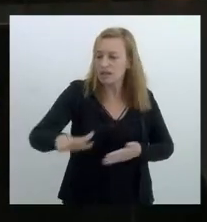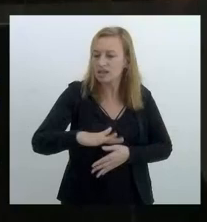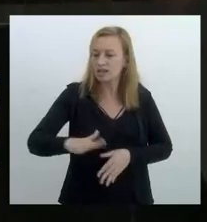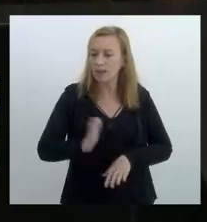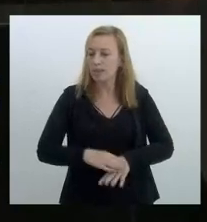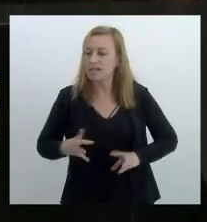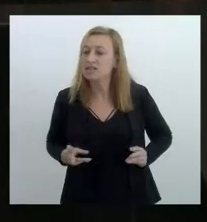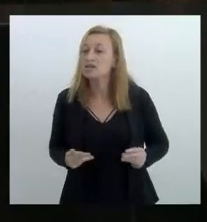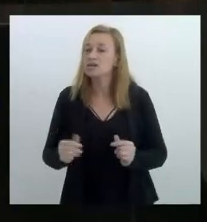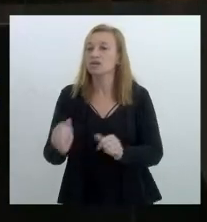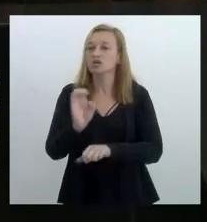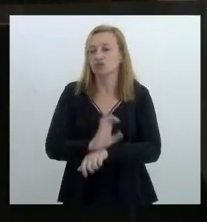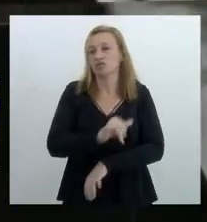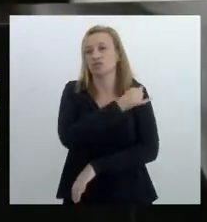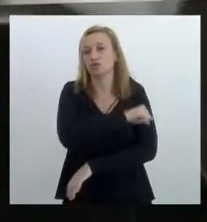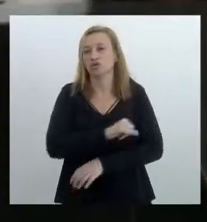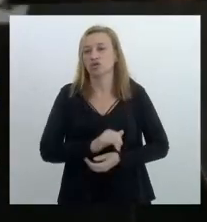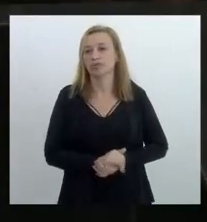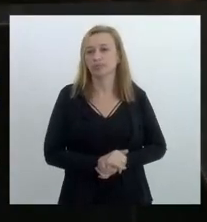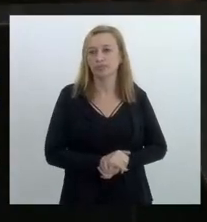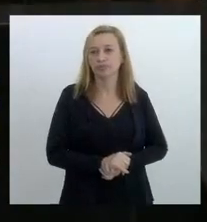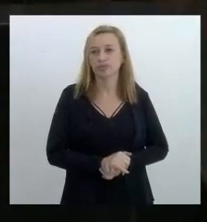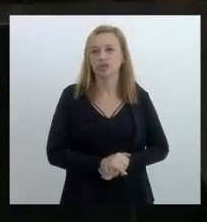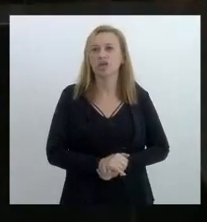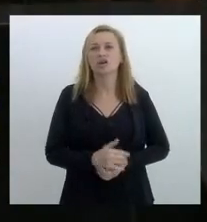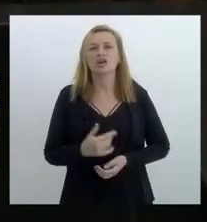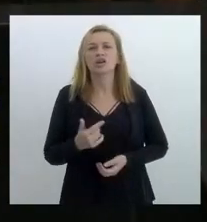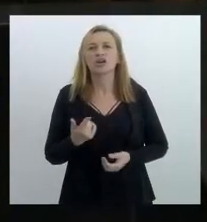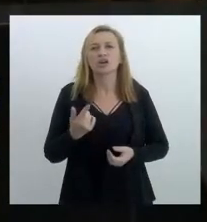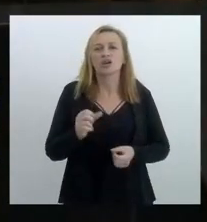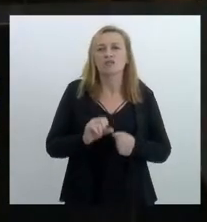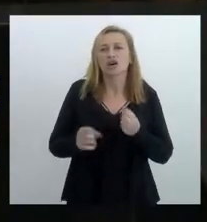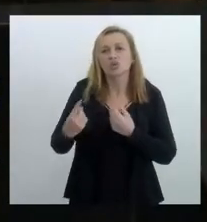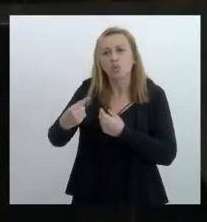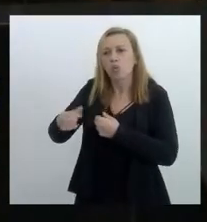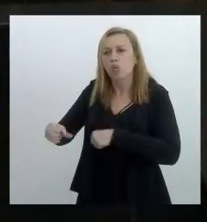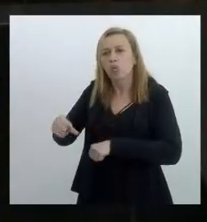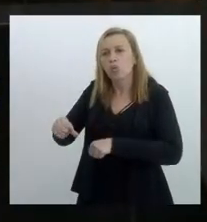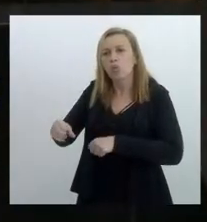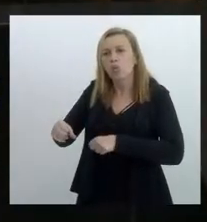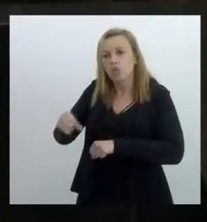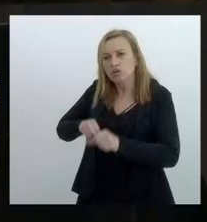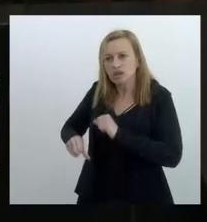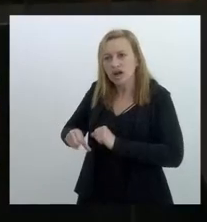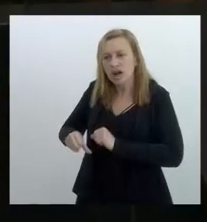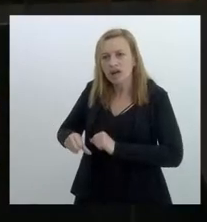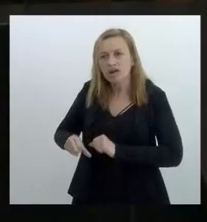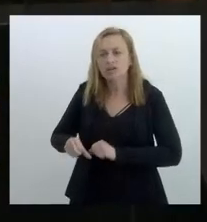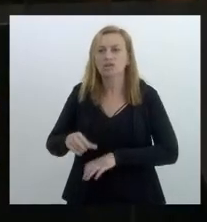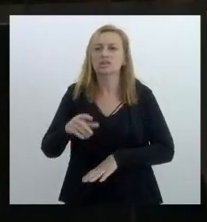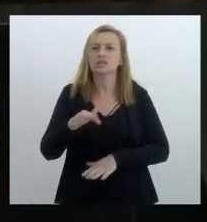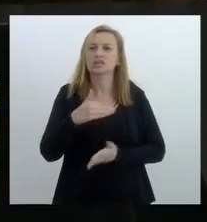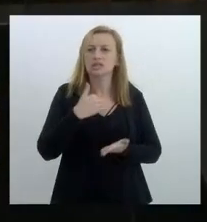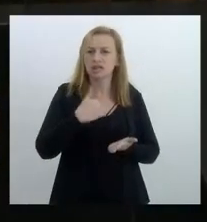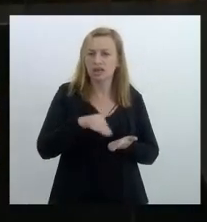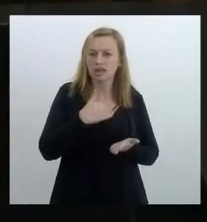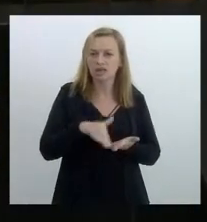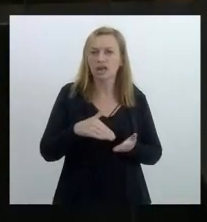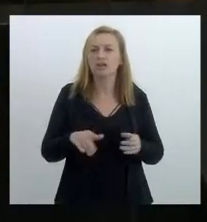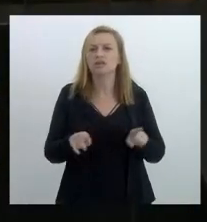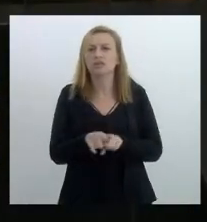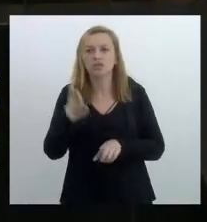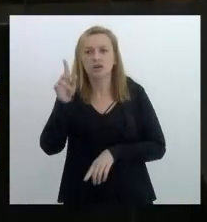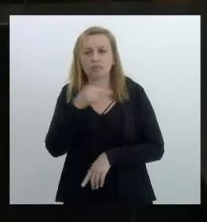sensíveis do Estado do Rio de Janeiro. A gente faz o contrário, inclusive, senhores secretários e senhor